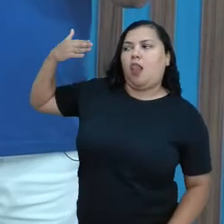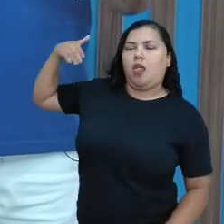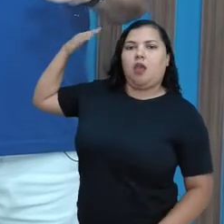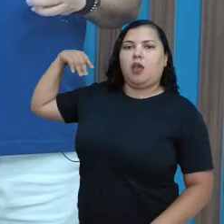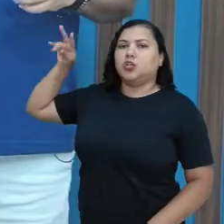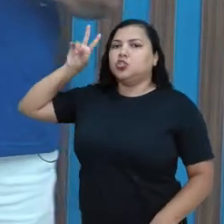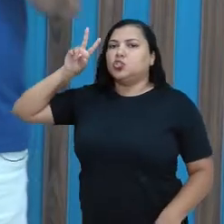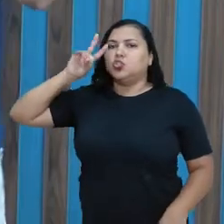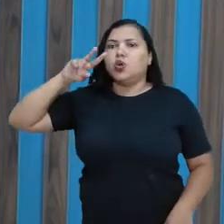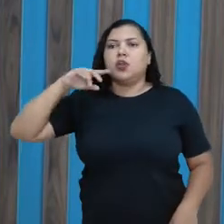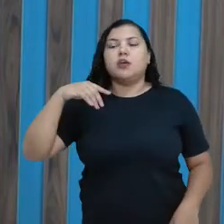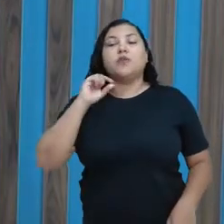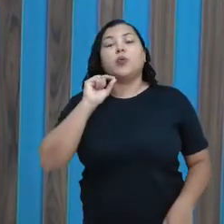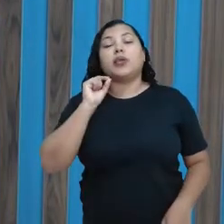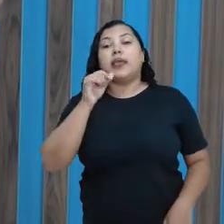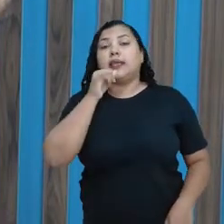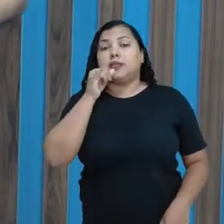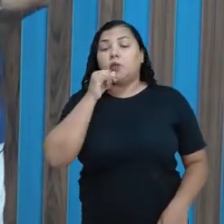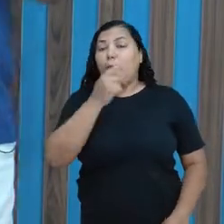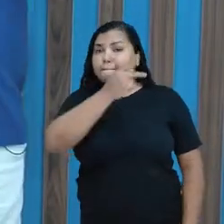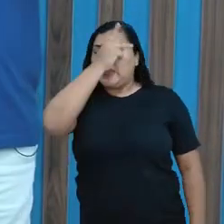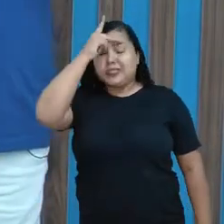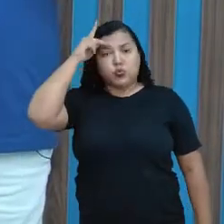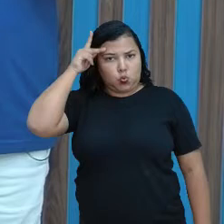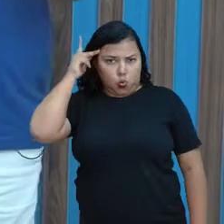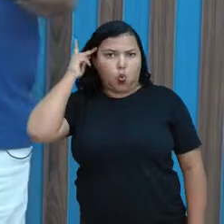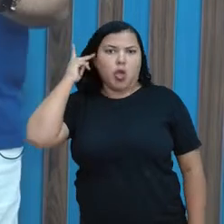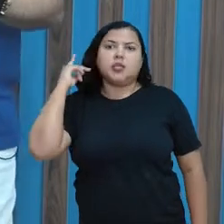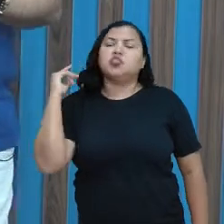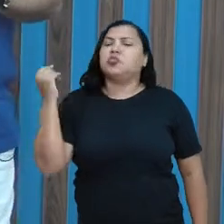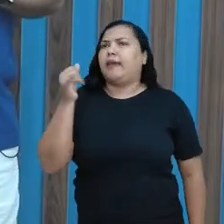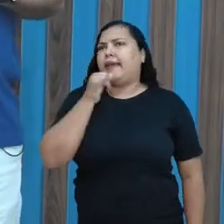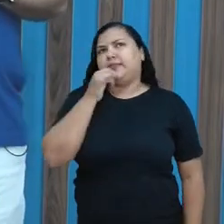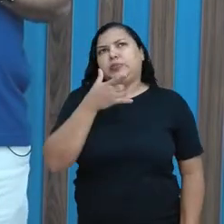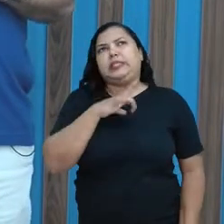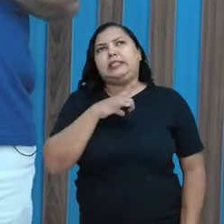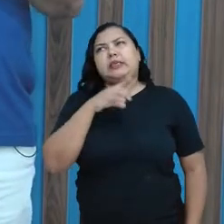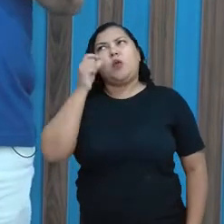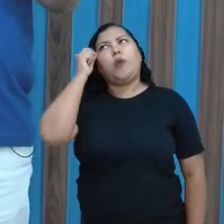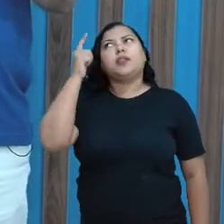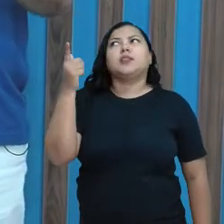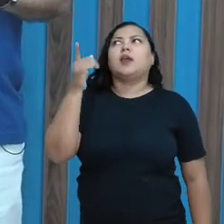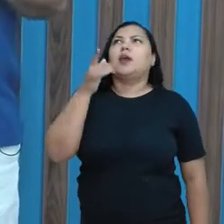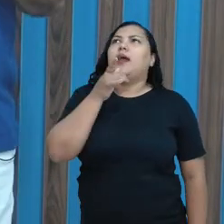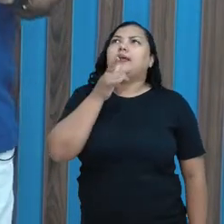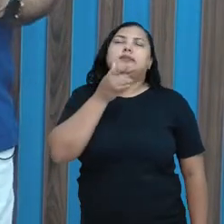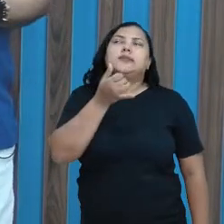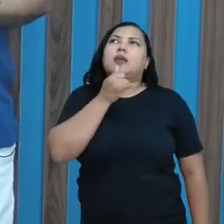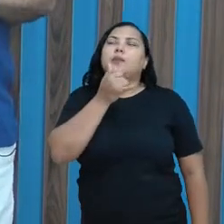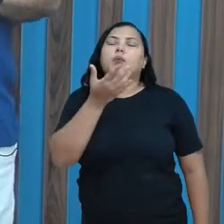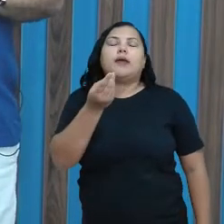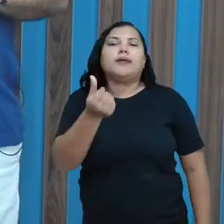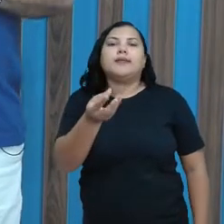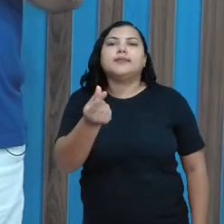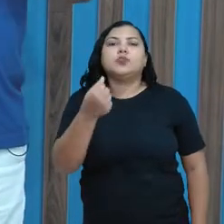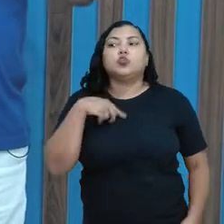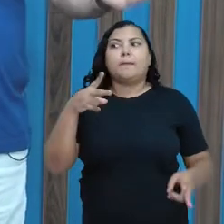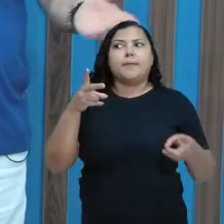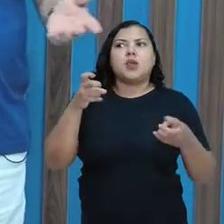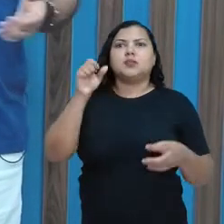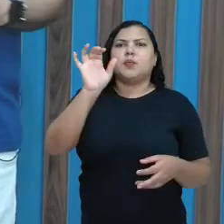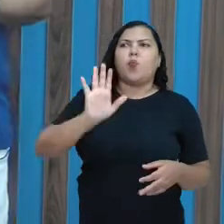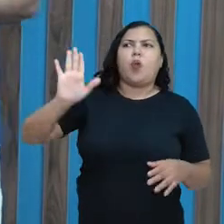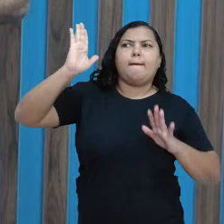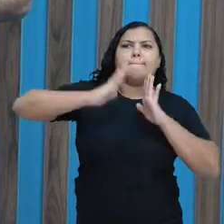eles foram até encomendados, né? Sim. Porque existia uma ideia Por exemplo, quando a gente observa um